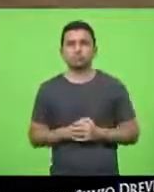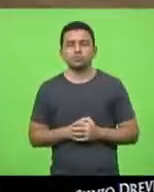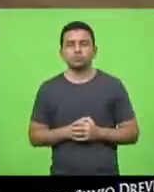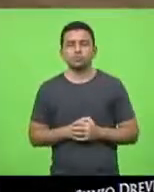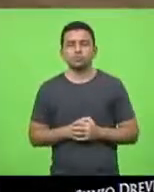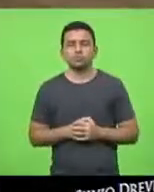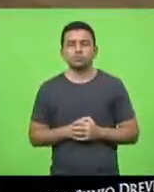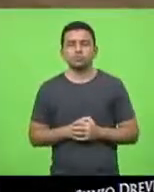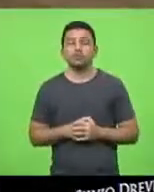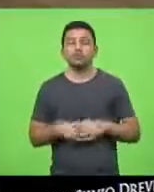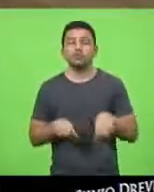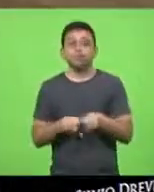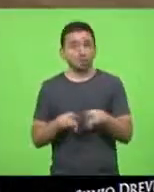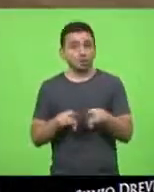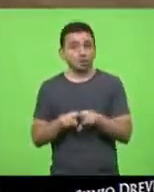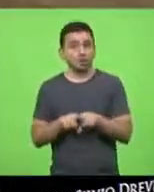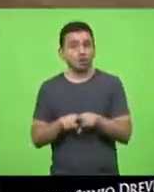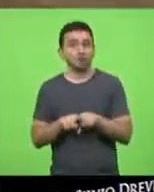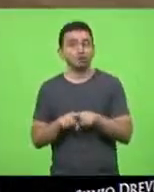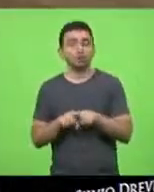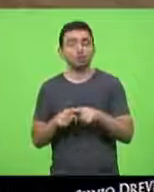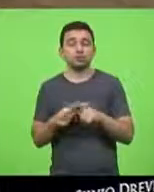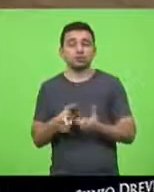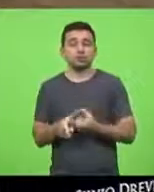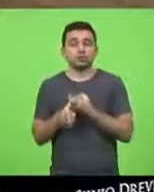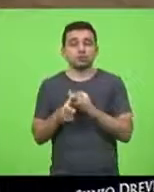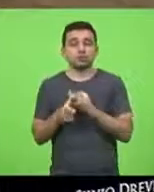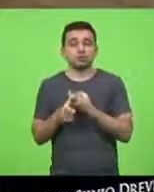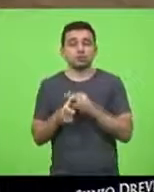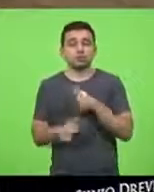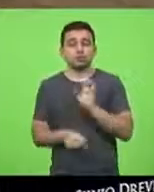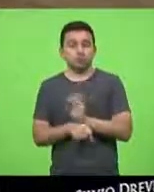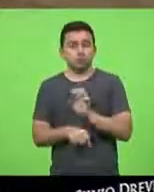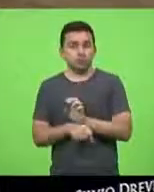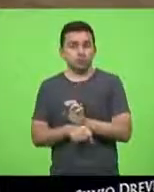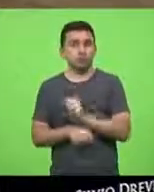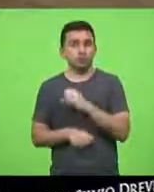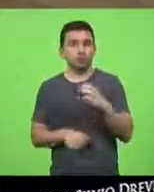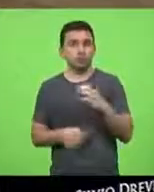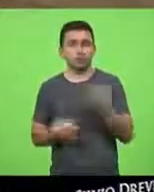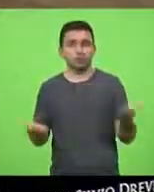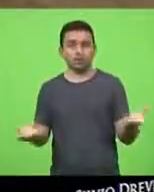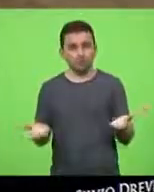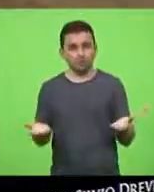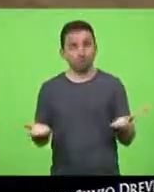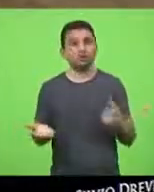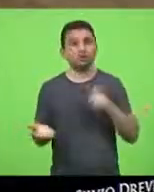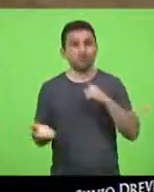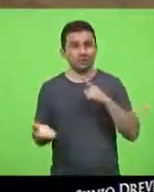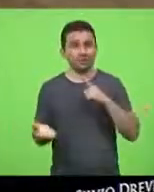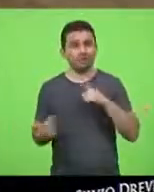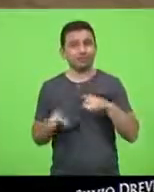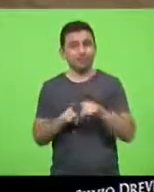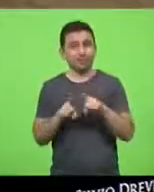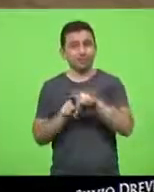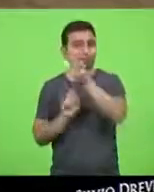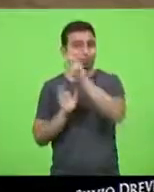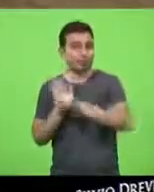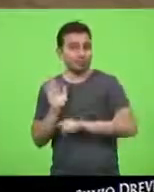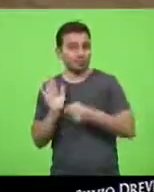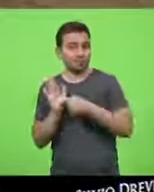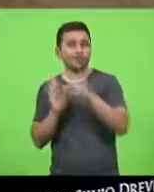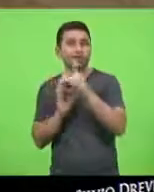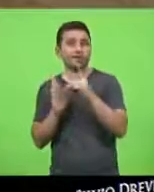inclusive a nossa própria dívida do Estado, que está em jogo nesse projeto de decreto